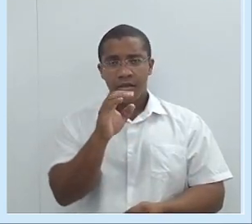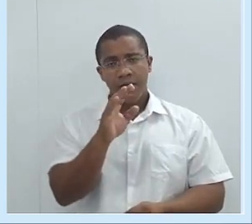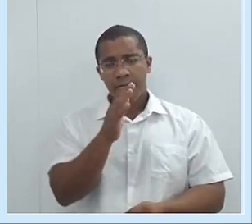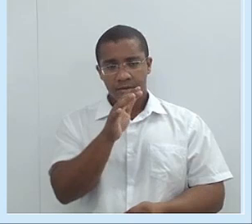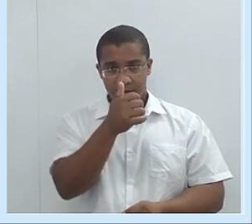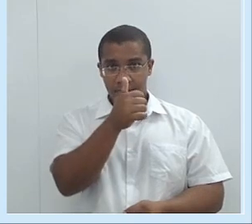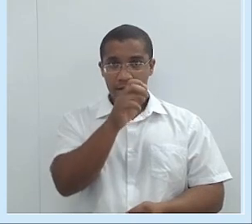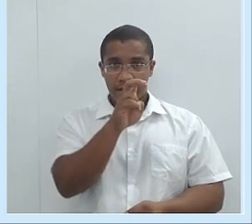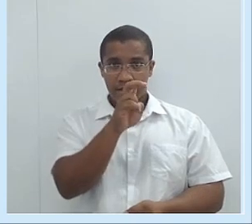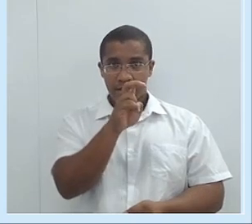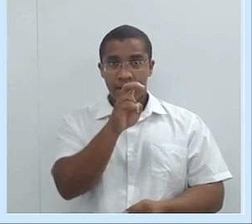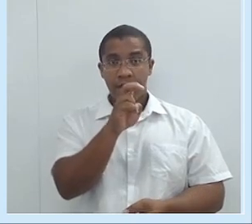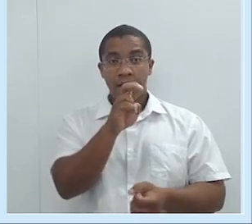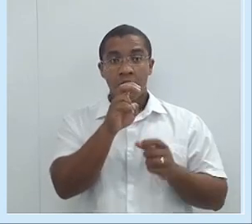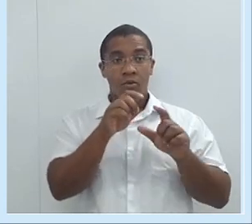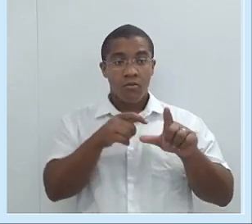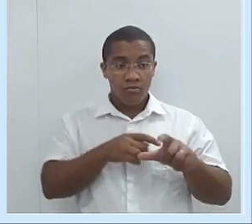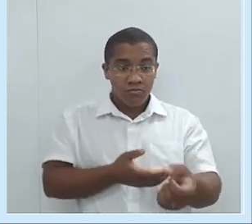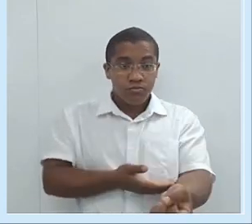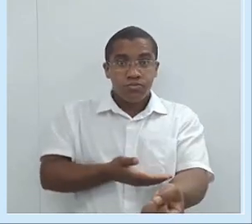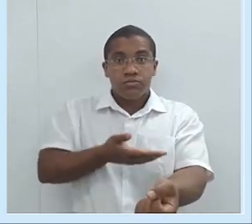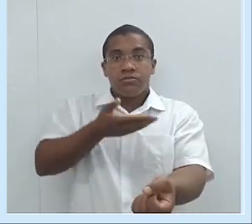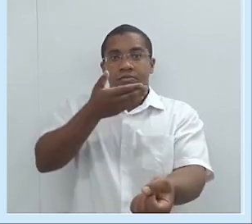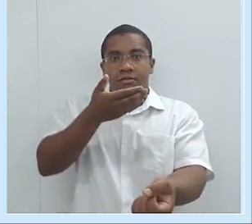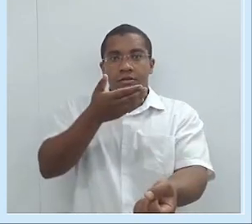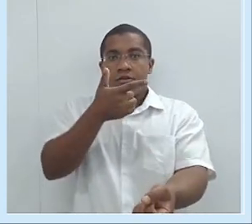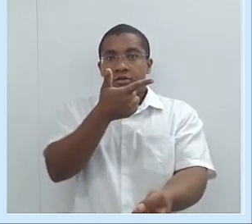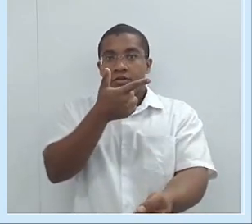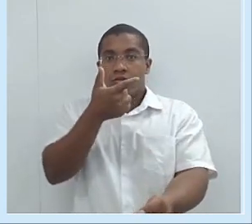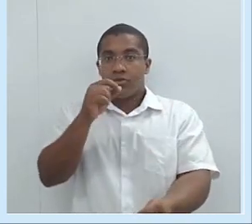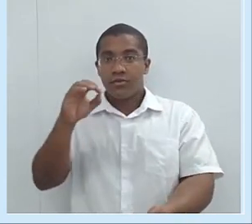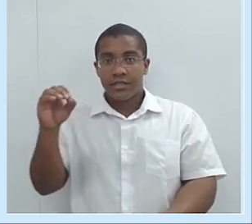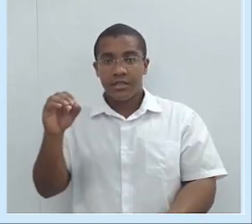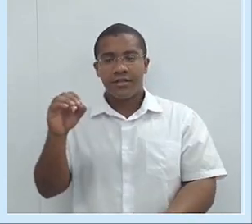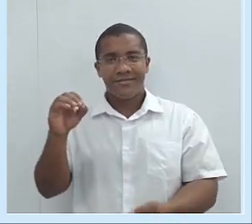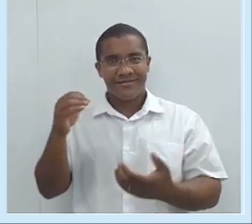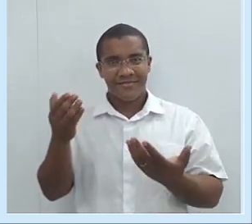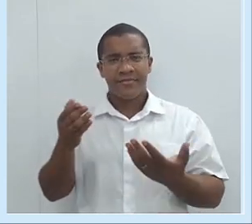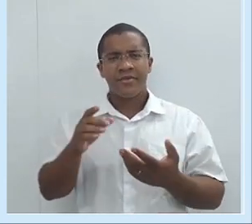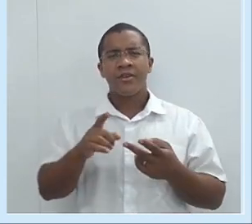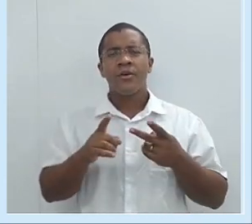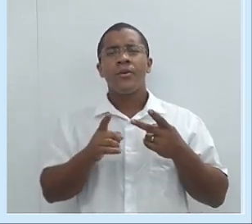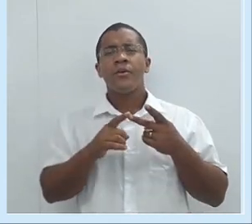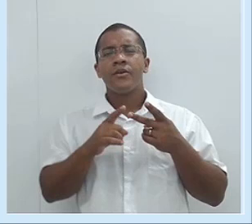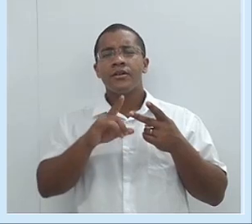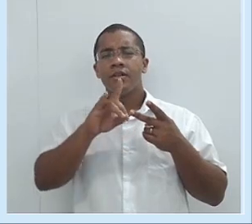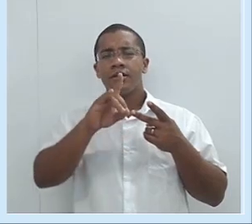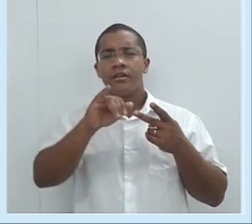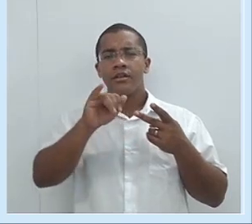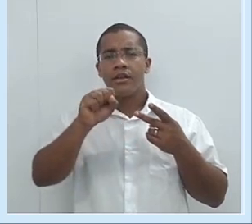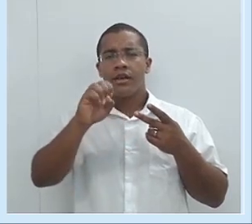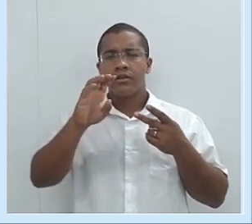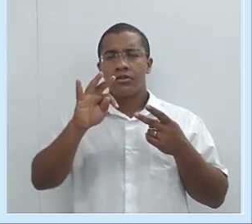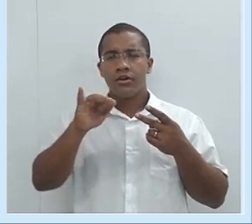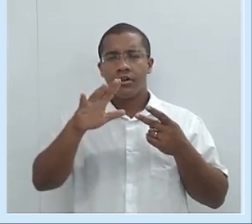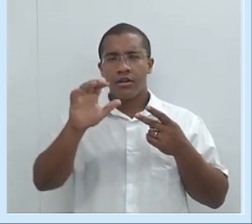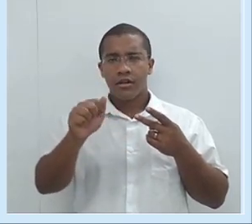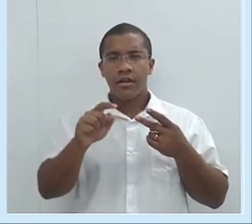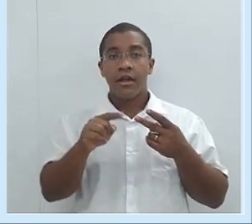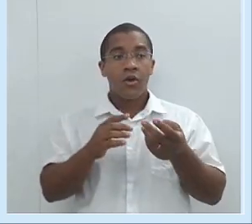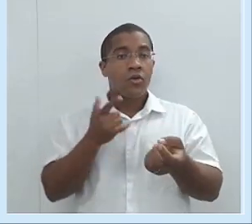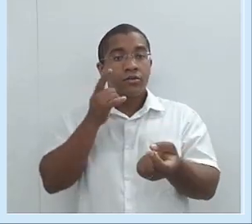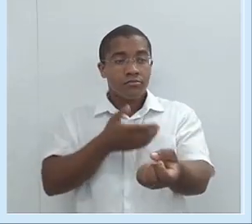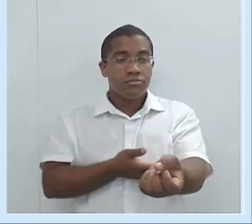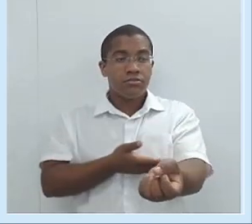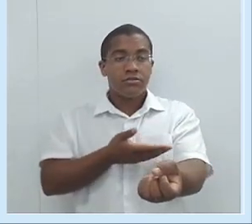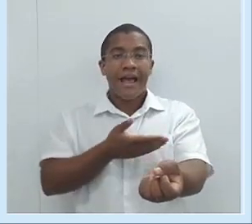no caso 15, para 200, no caso 20, no caso da diastólica, que pode chegar no máximo